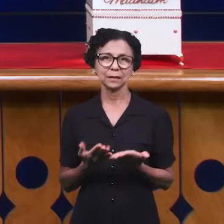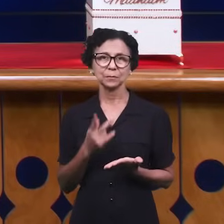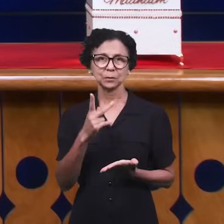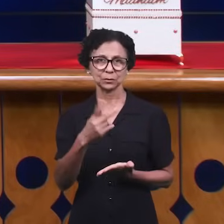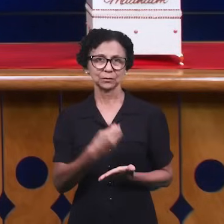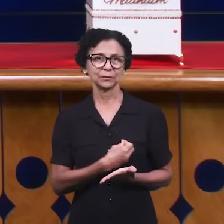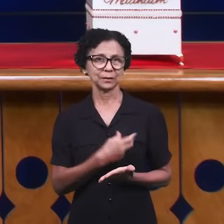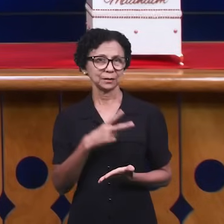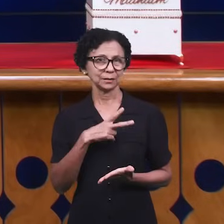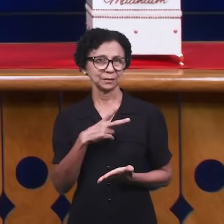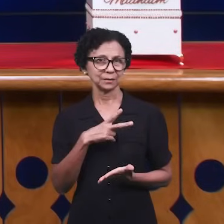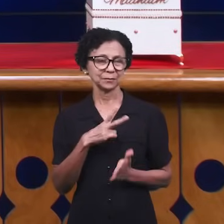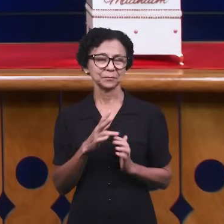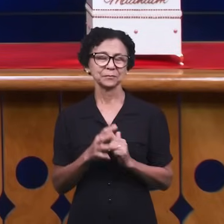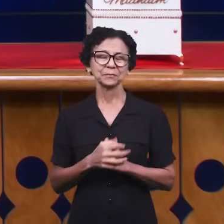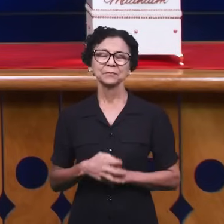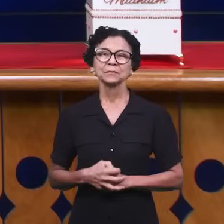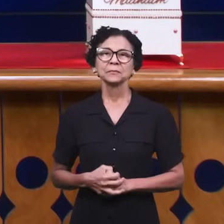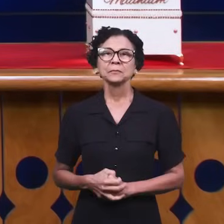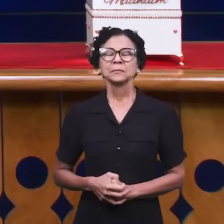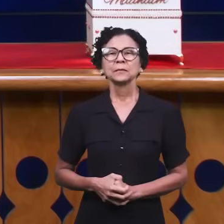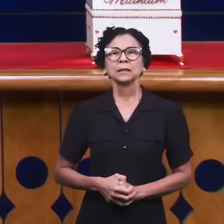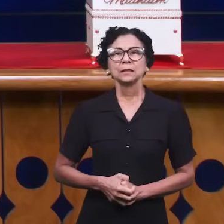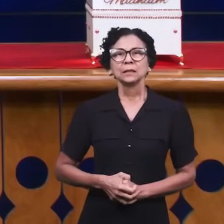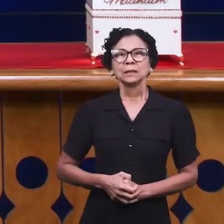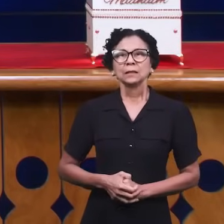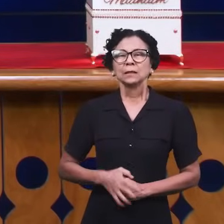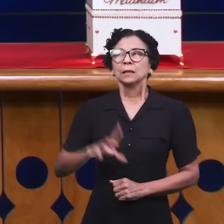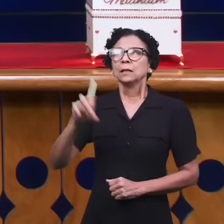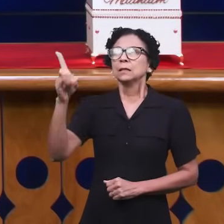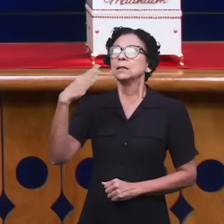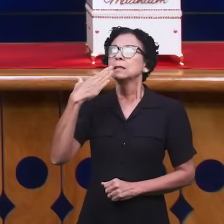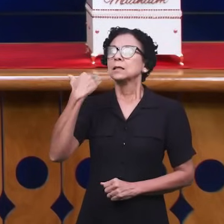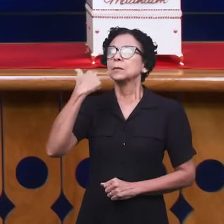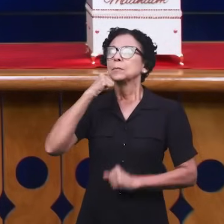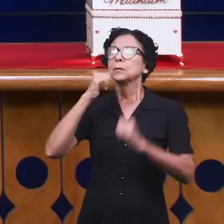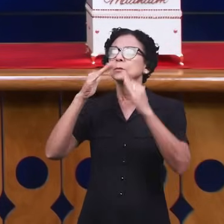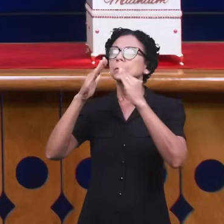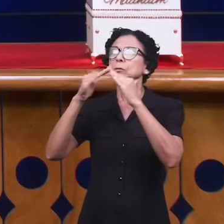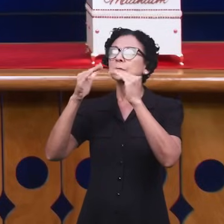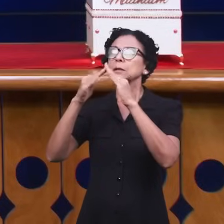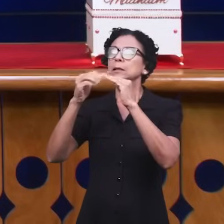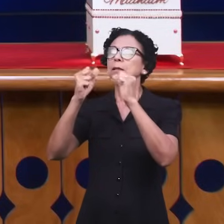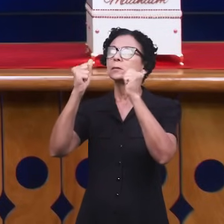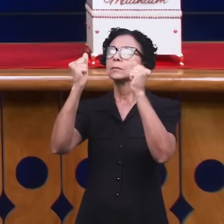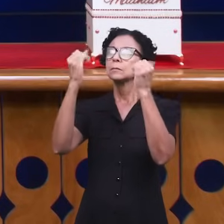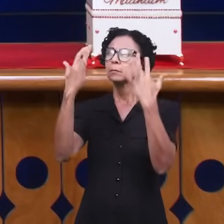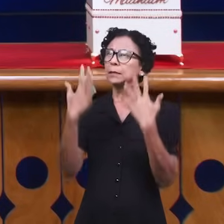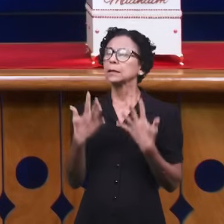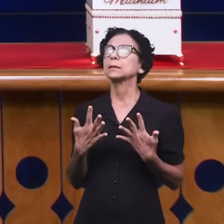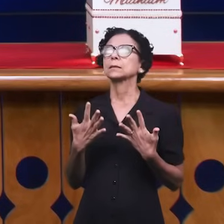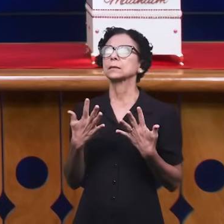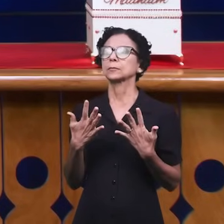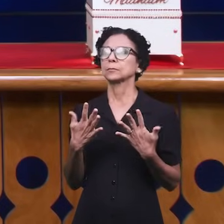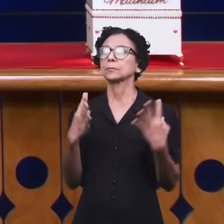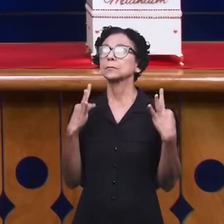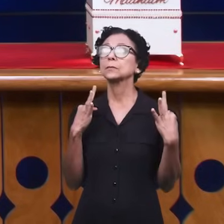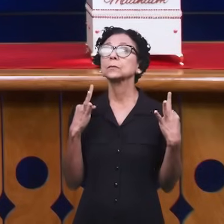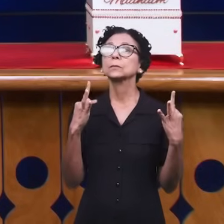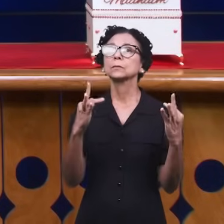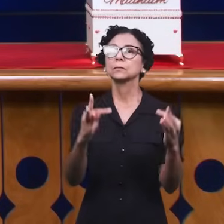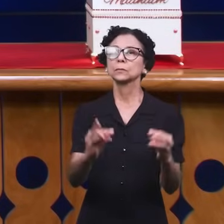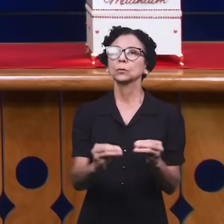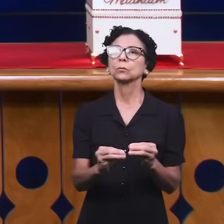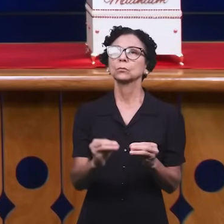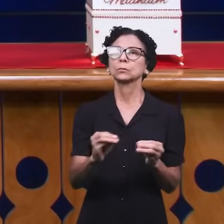sua vida. Oremos. Ó Pai, suplicamos uma bênção. Sim, Senhor. Para todos aqueles que